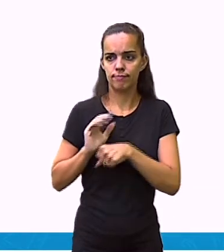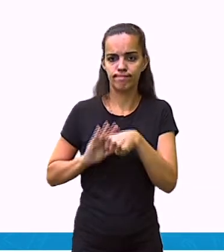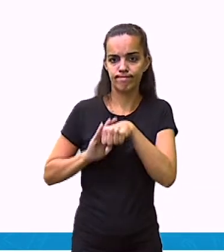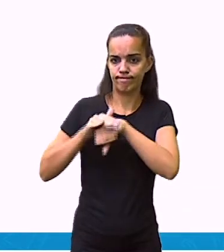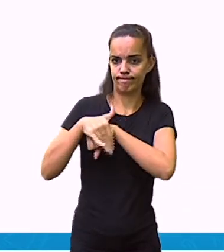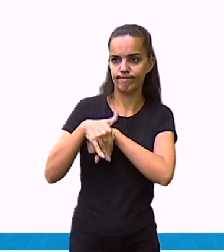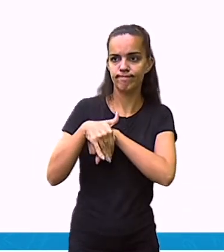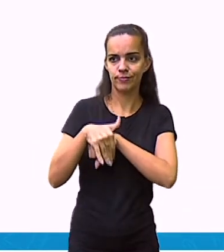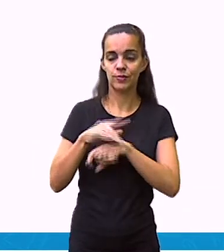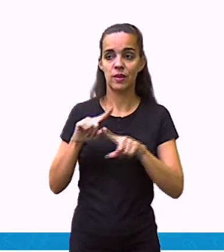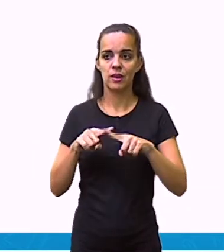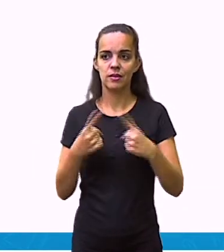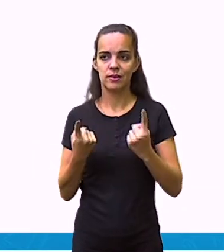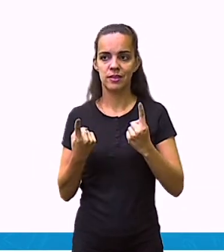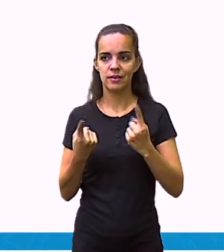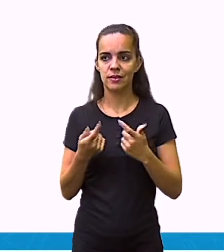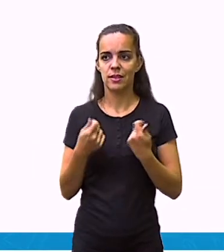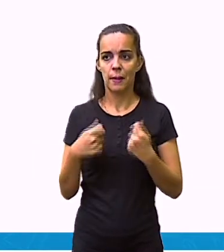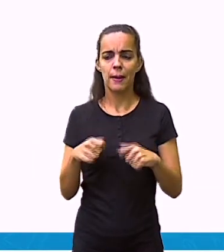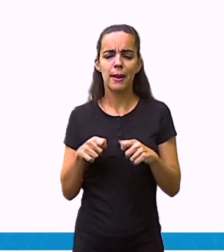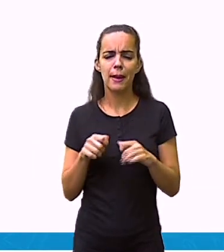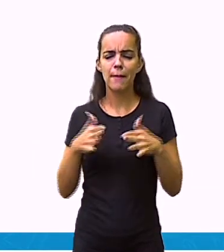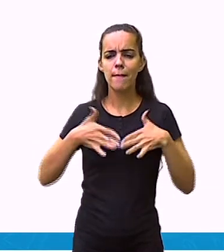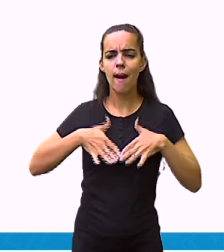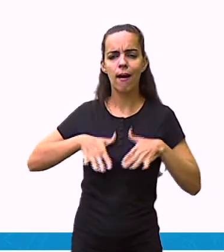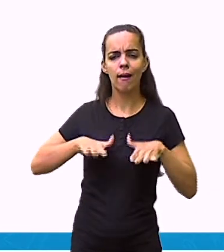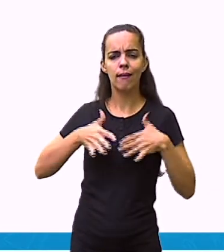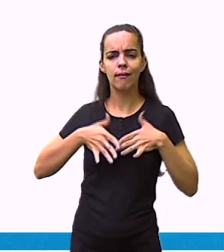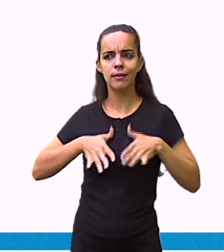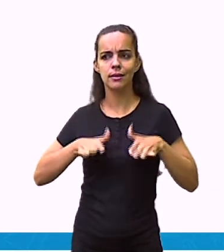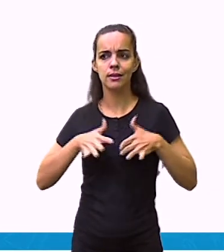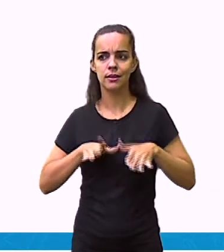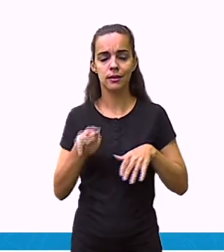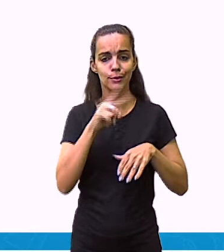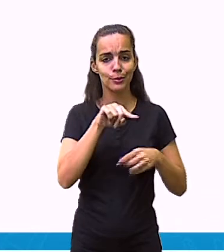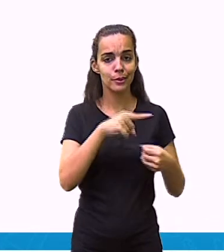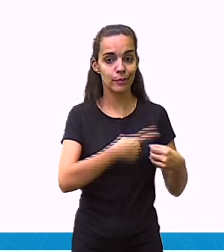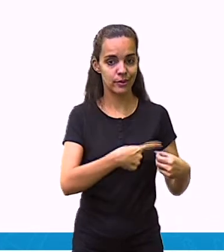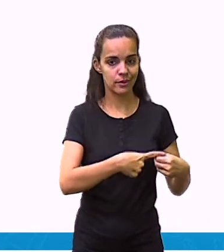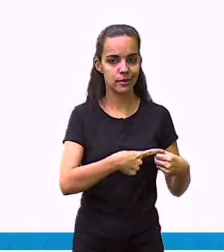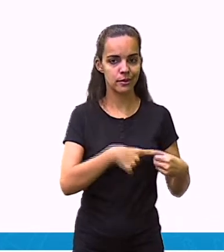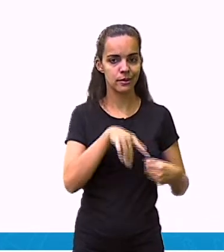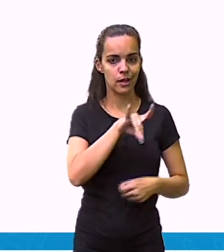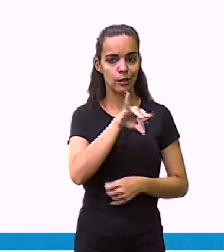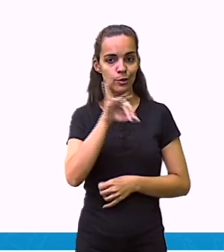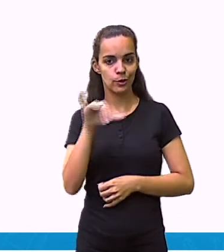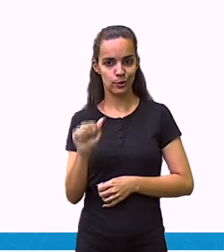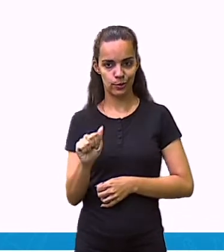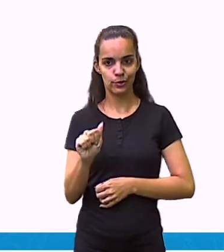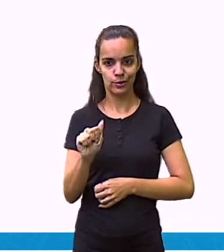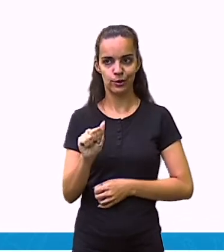dormindo, mas ela é bem mais tranquila do que uma cidade durante o dia.